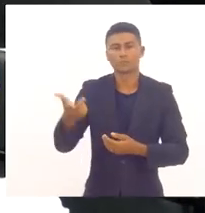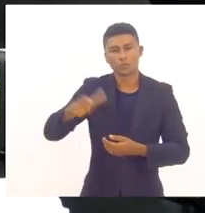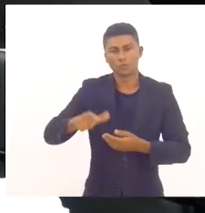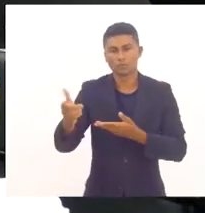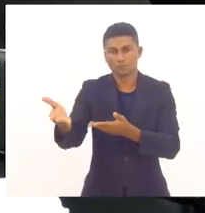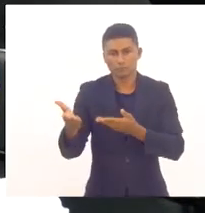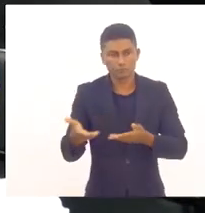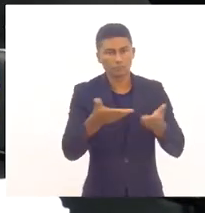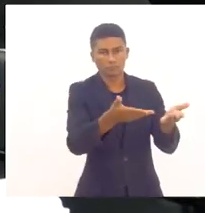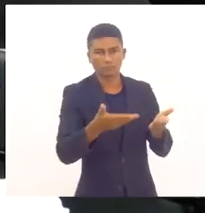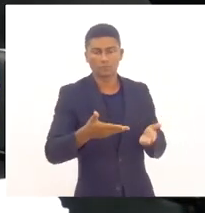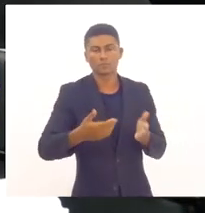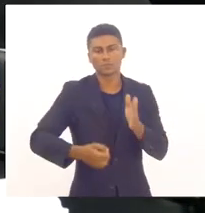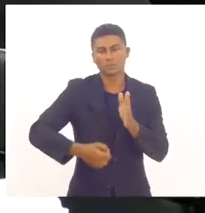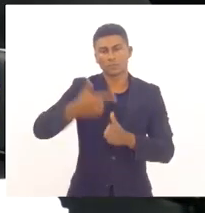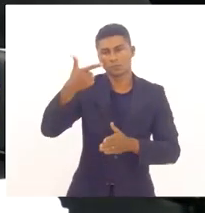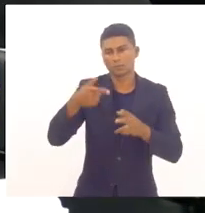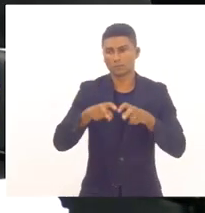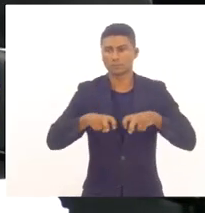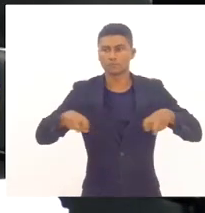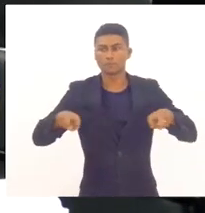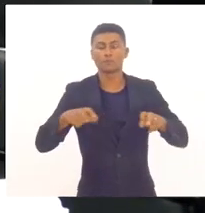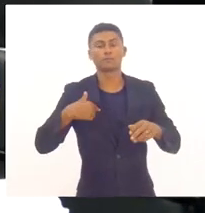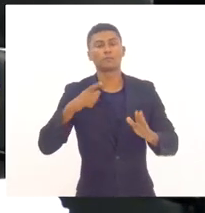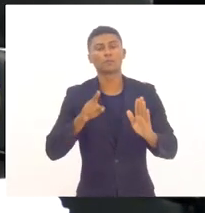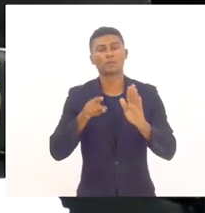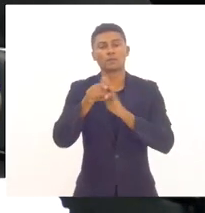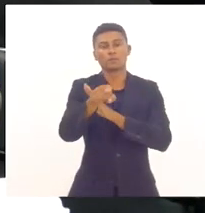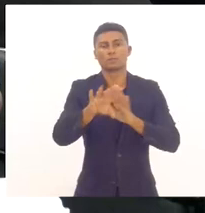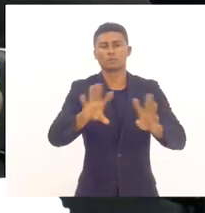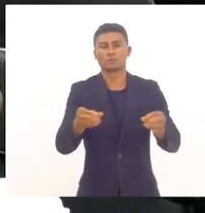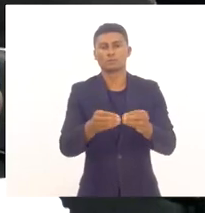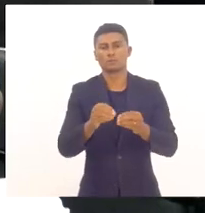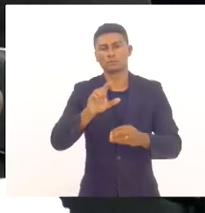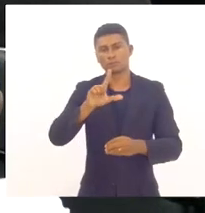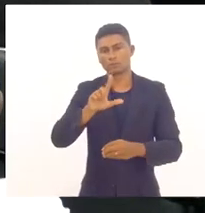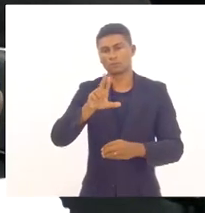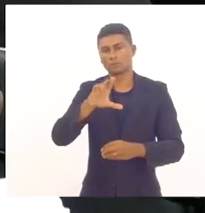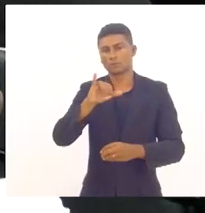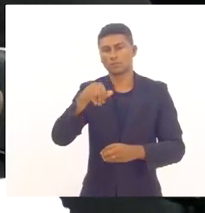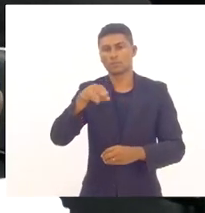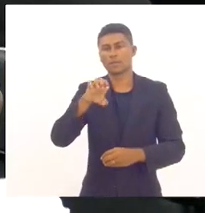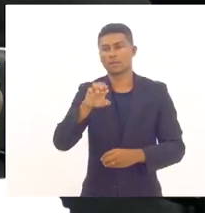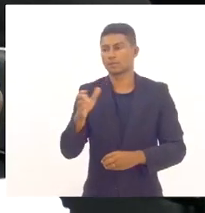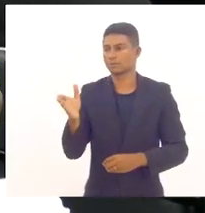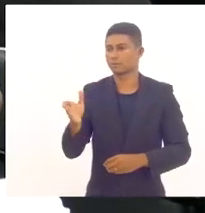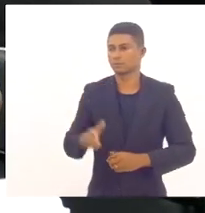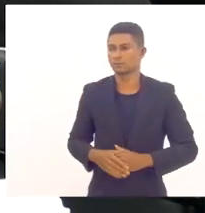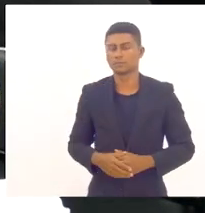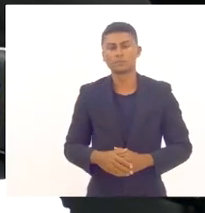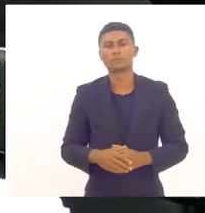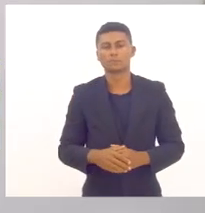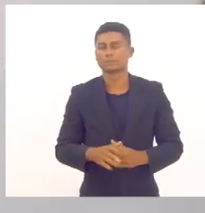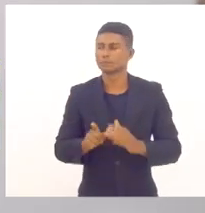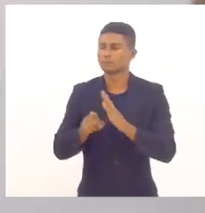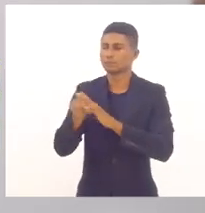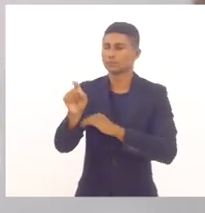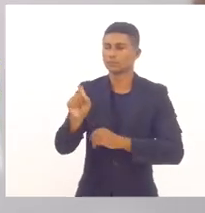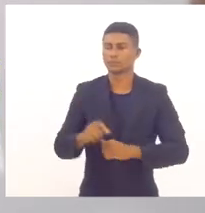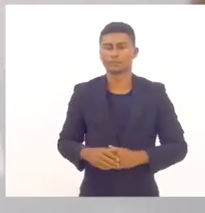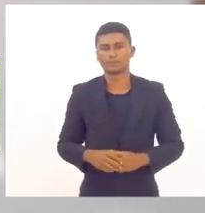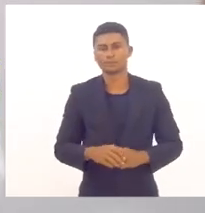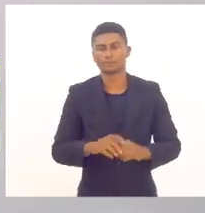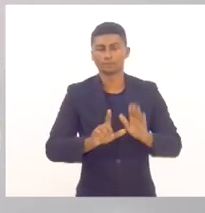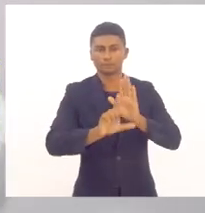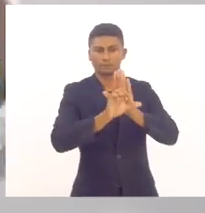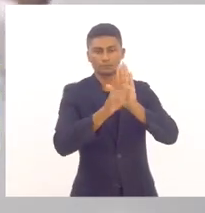mesa. Eu só queria fazer uma breve pergunta para a Luciene Figueiredo, né, que é a seguinte. Essa lei